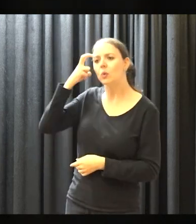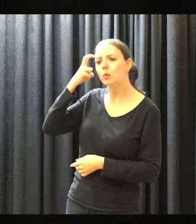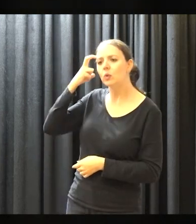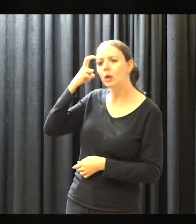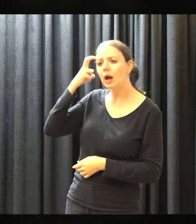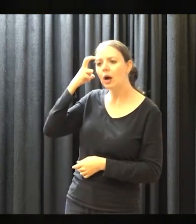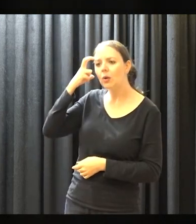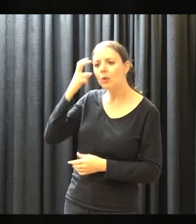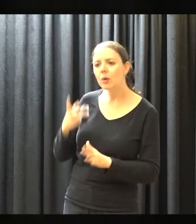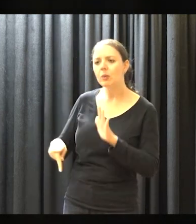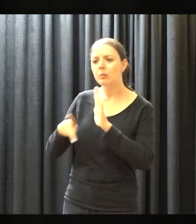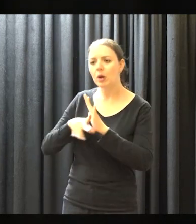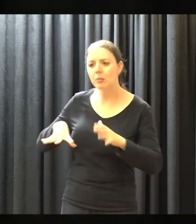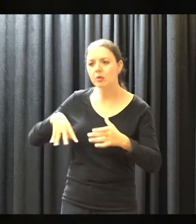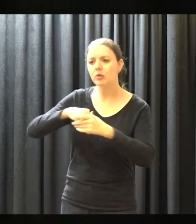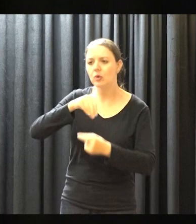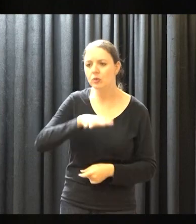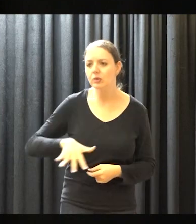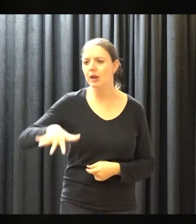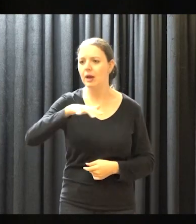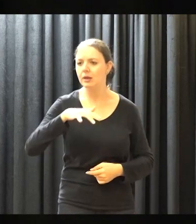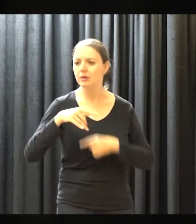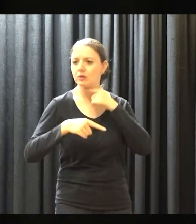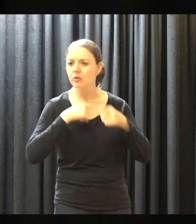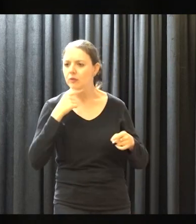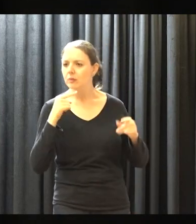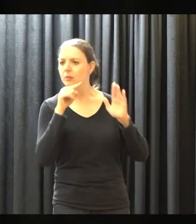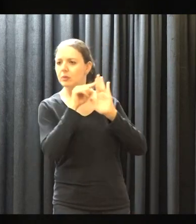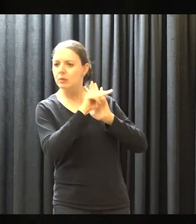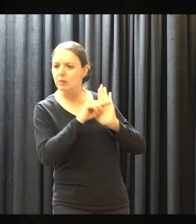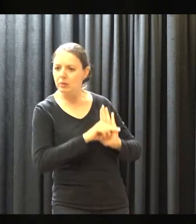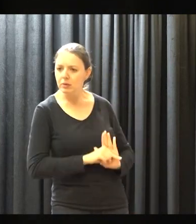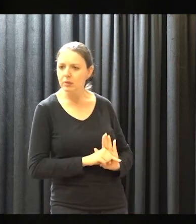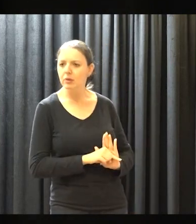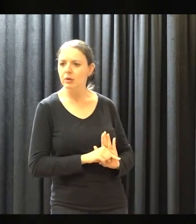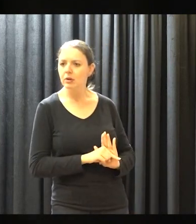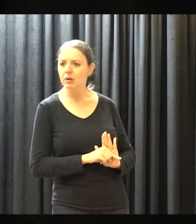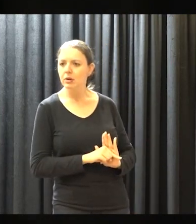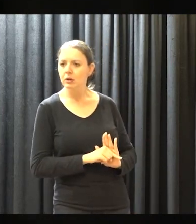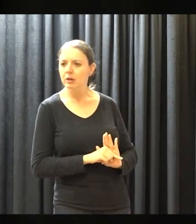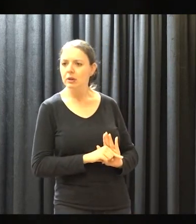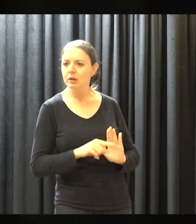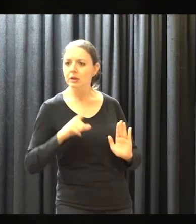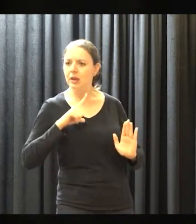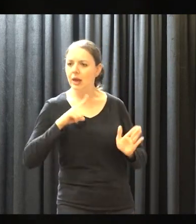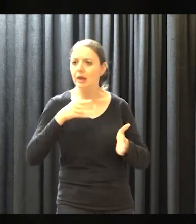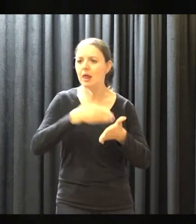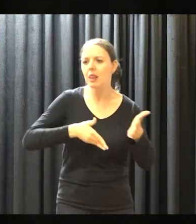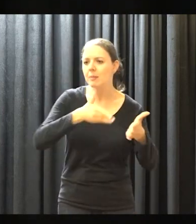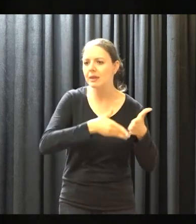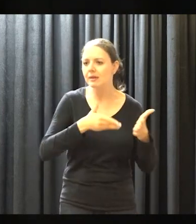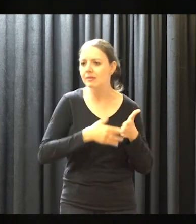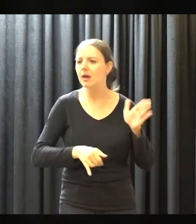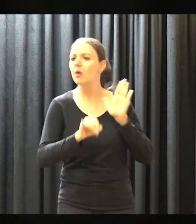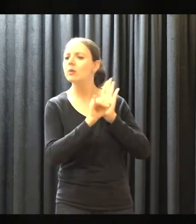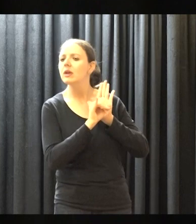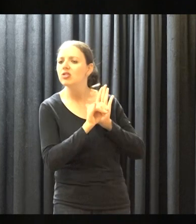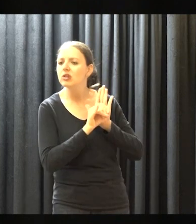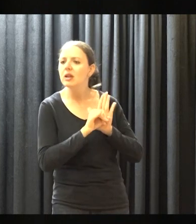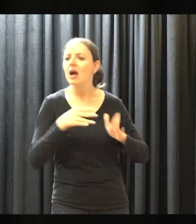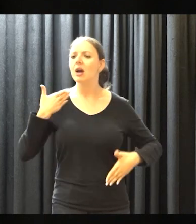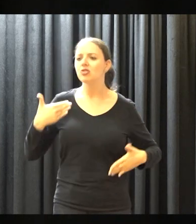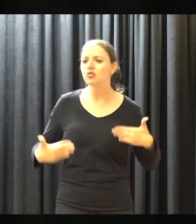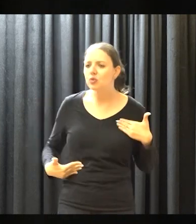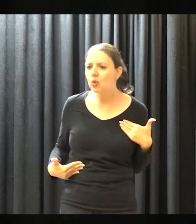que todos nós, coletivamente, as buscamos. O sistema de corpo normal fitar-se.